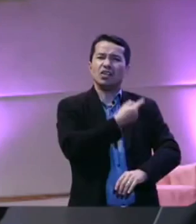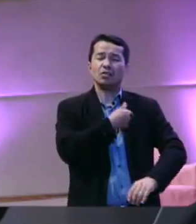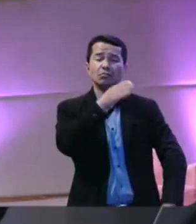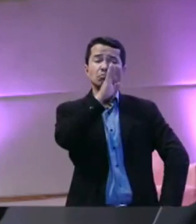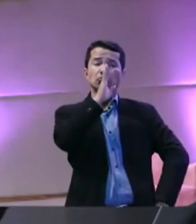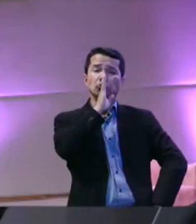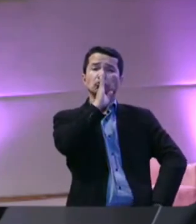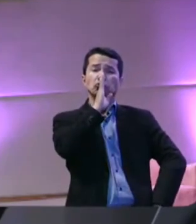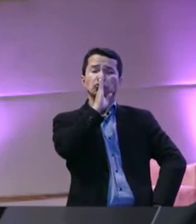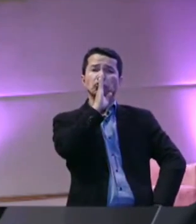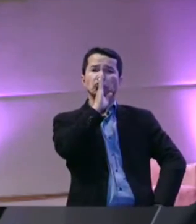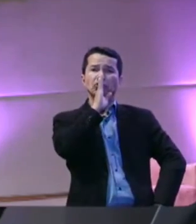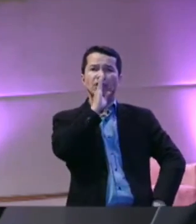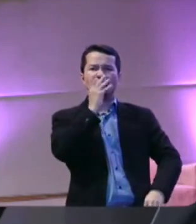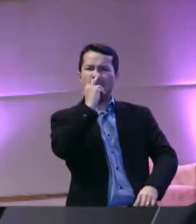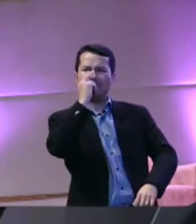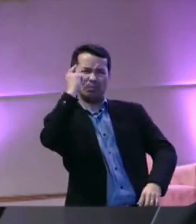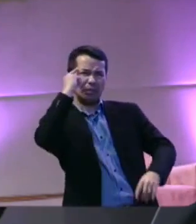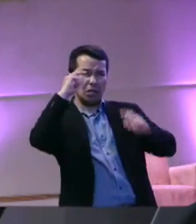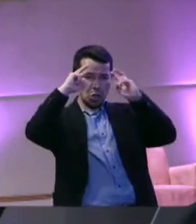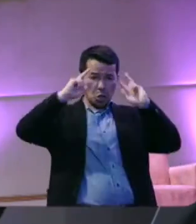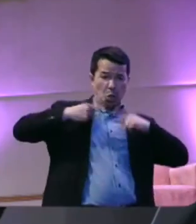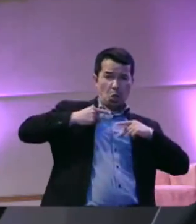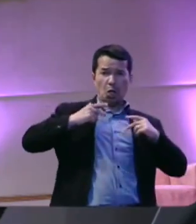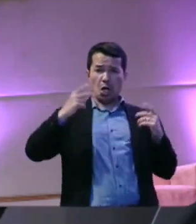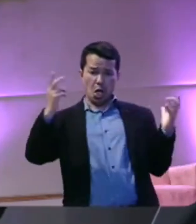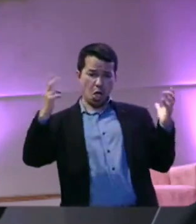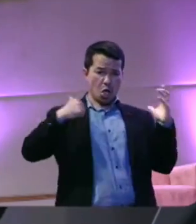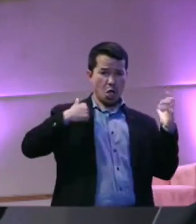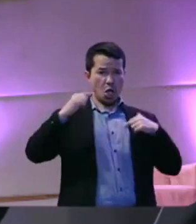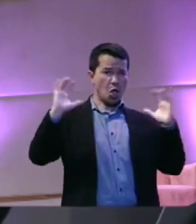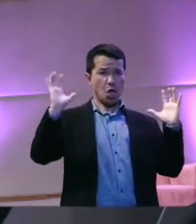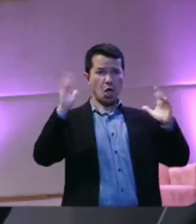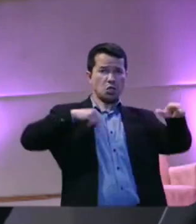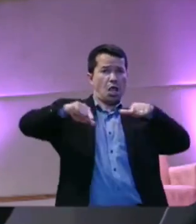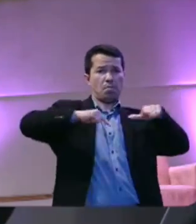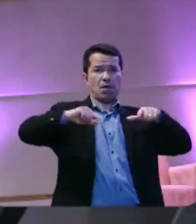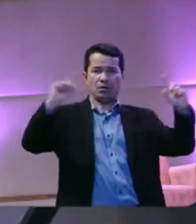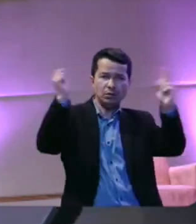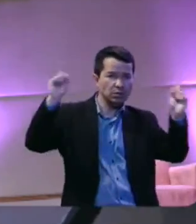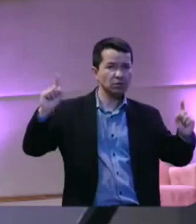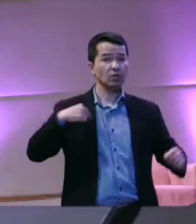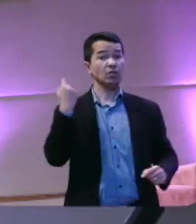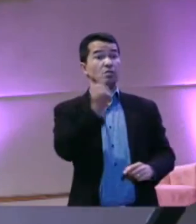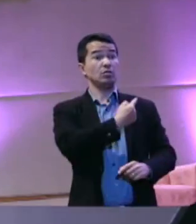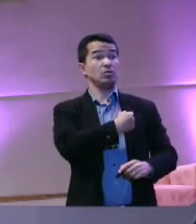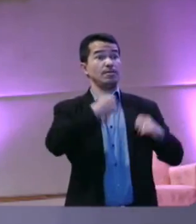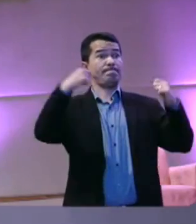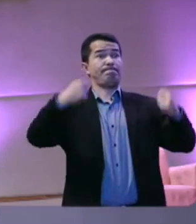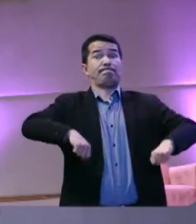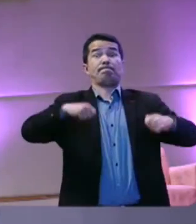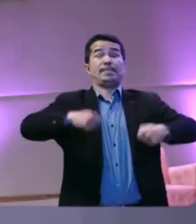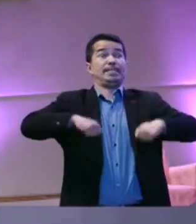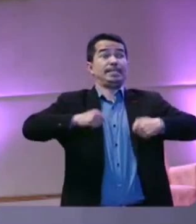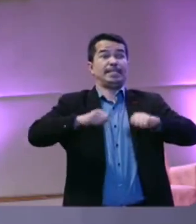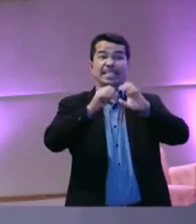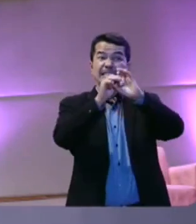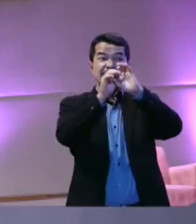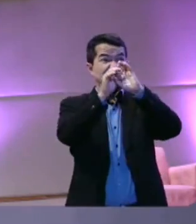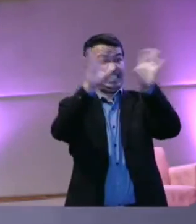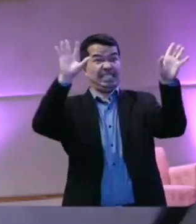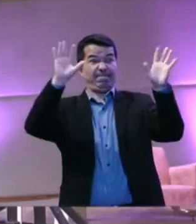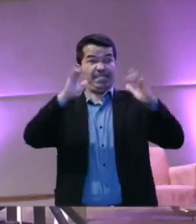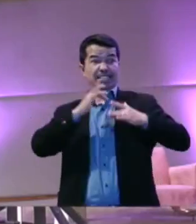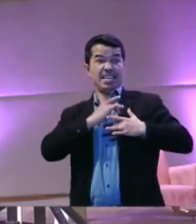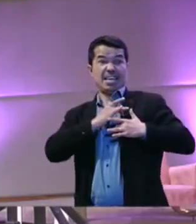com Ele. Nós somos apenas os canais, e o nosso papel, irmãos, é estarmos desobstruídos para que a